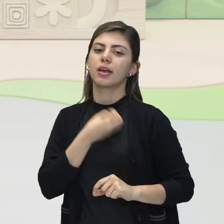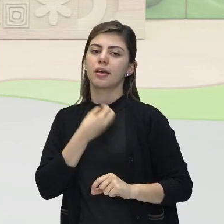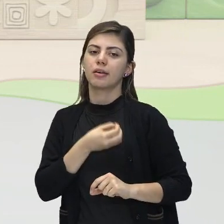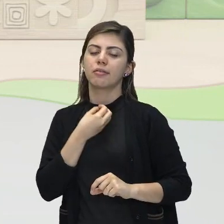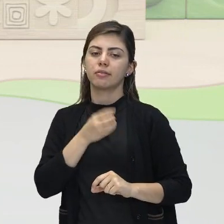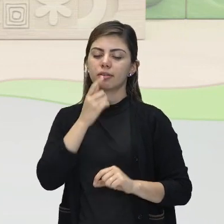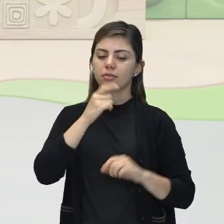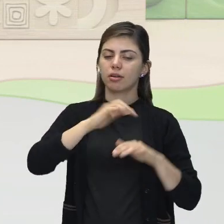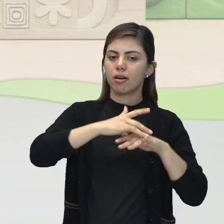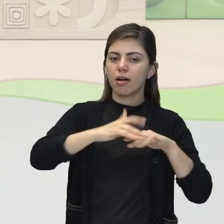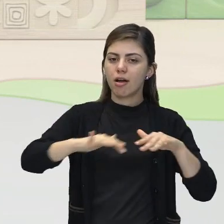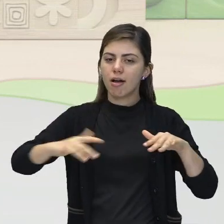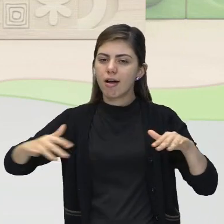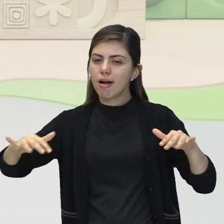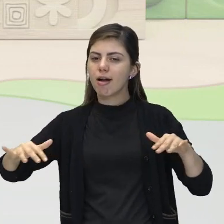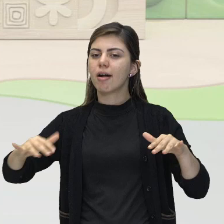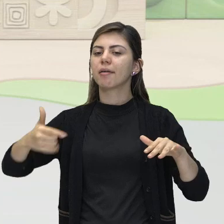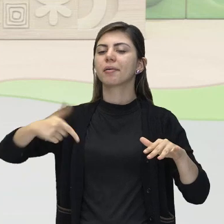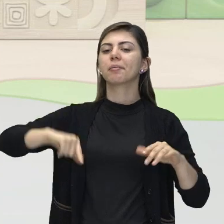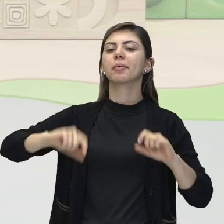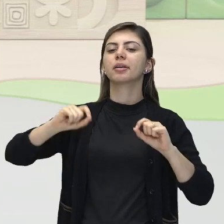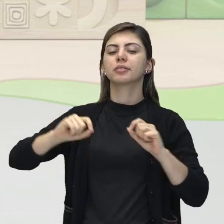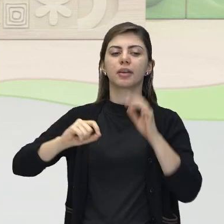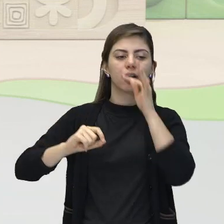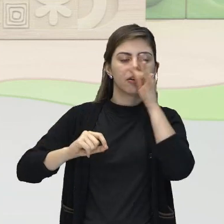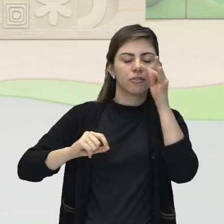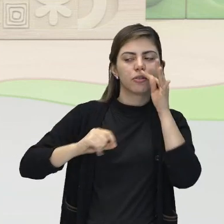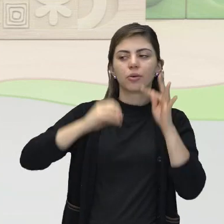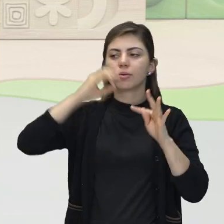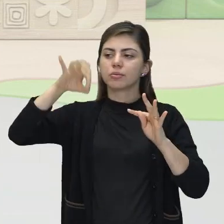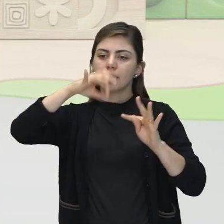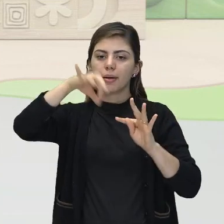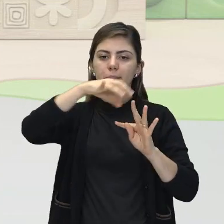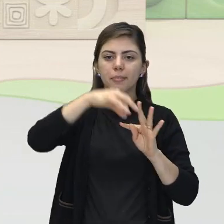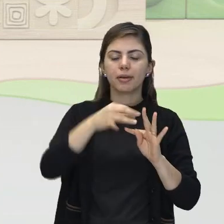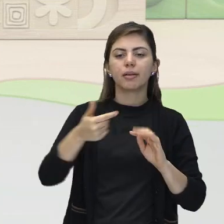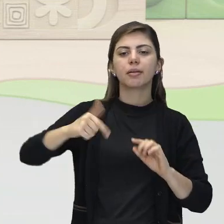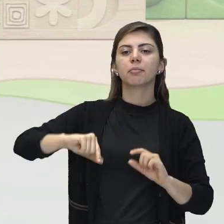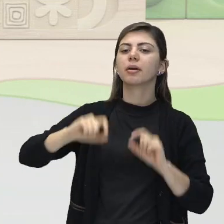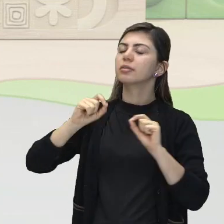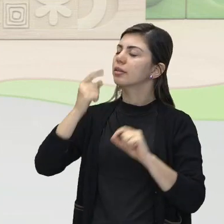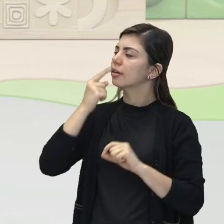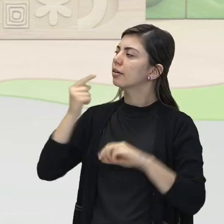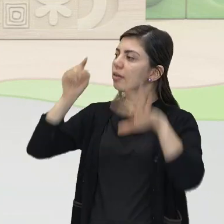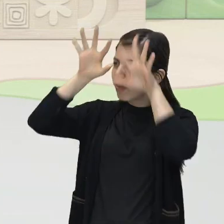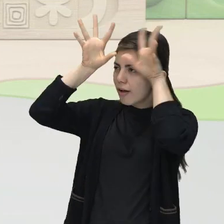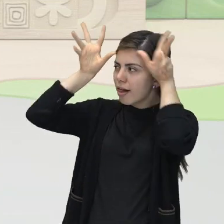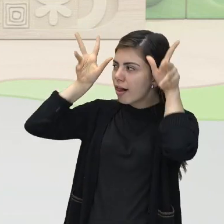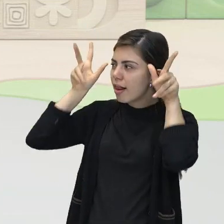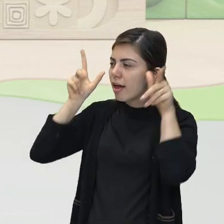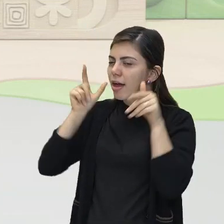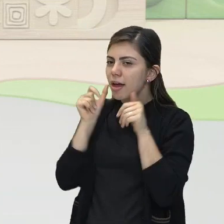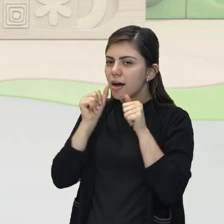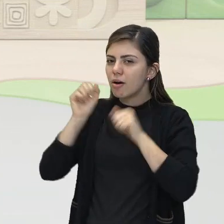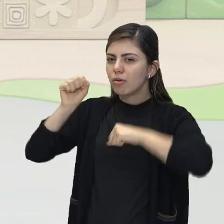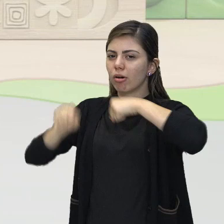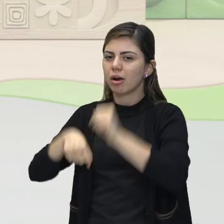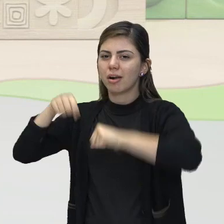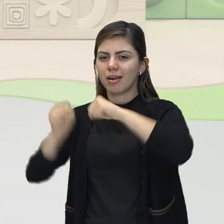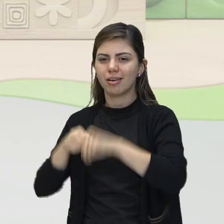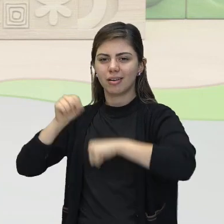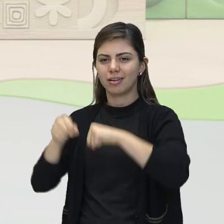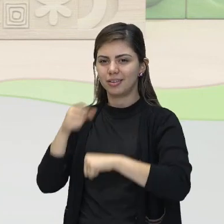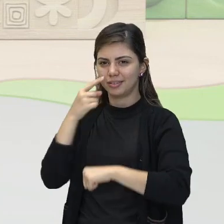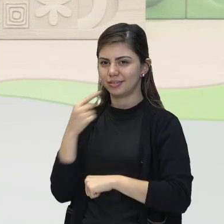do mar, a abelha e a flor, e até mesmo ali o leão em seu momento de ataque.